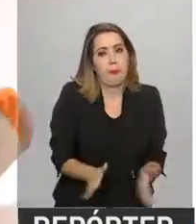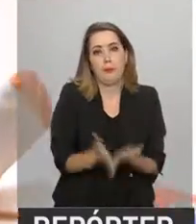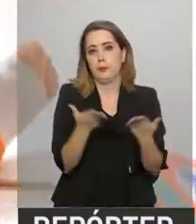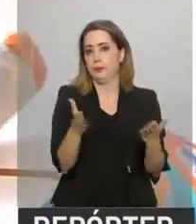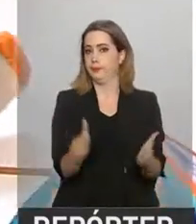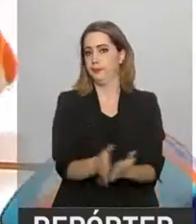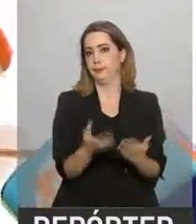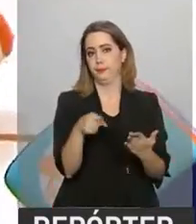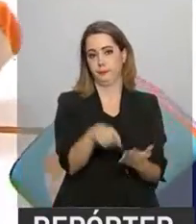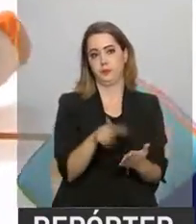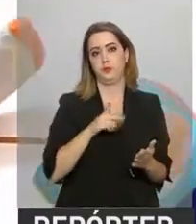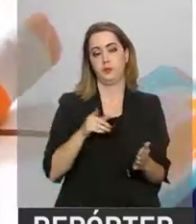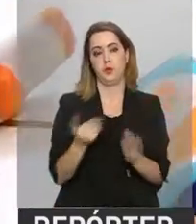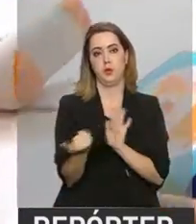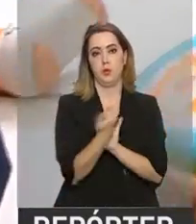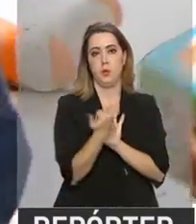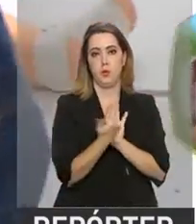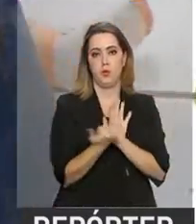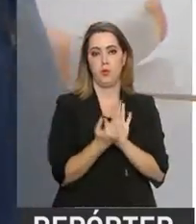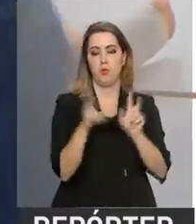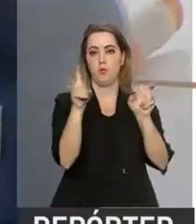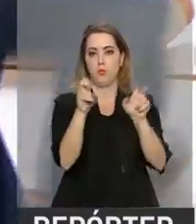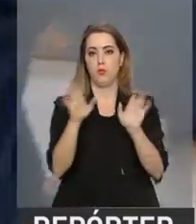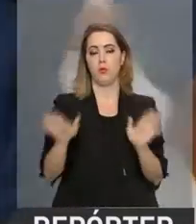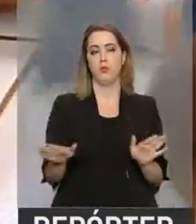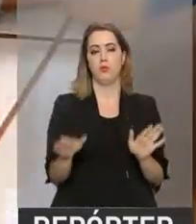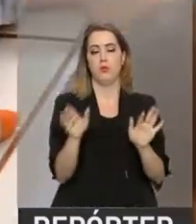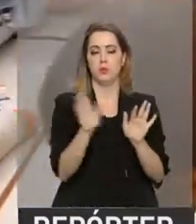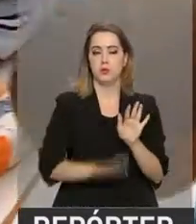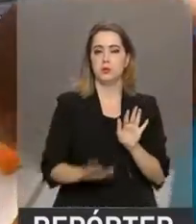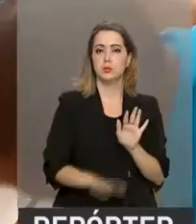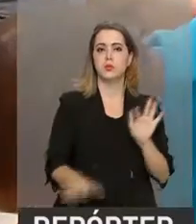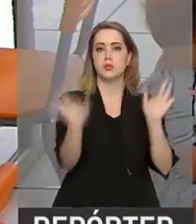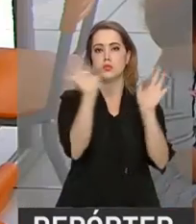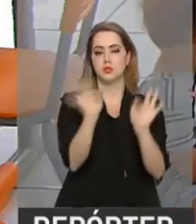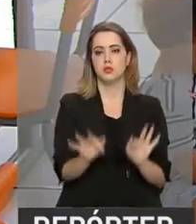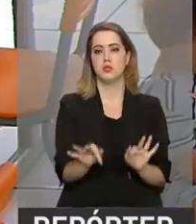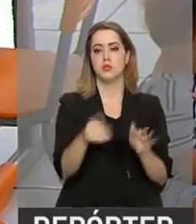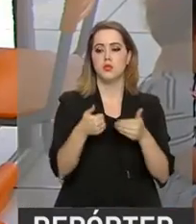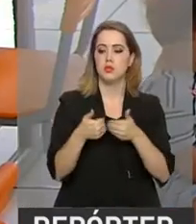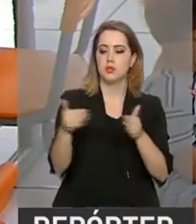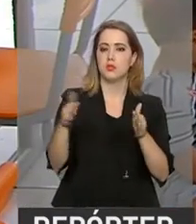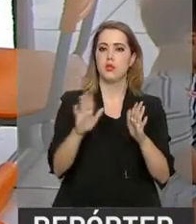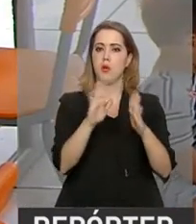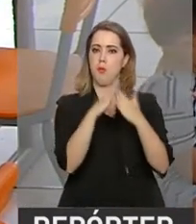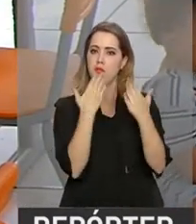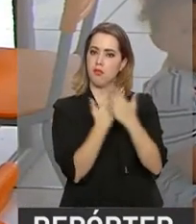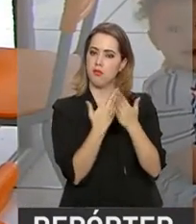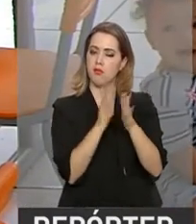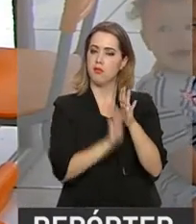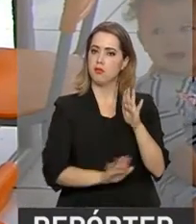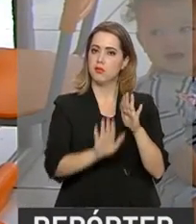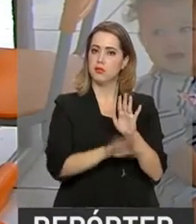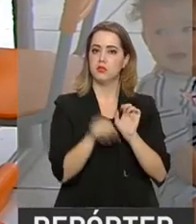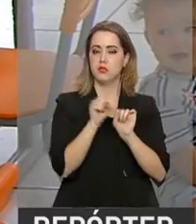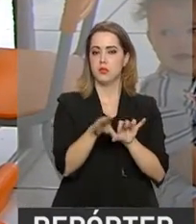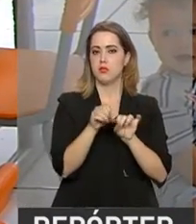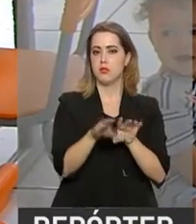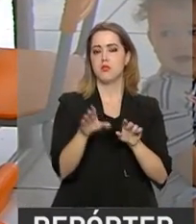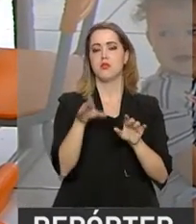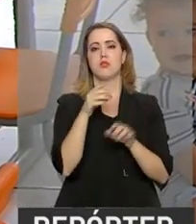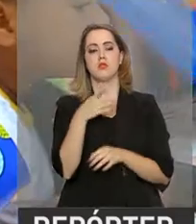governo lançou o Criança Feliz. O programa prevê a ampliação de creches e ações integradas de educação,